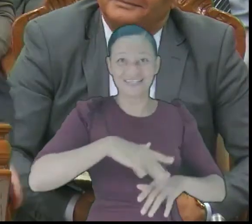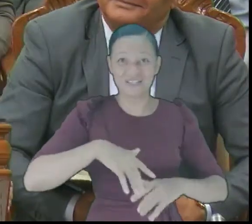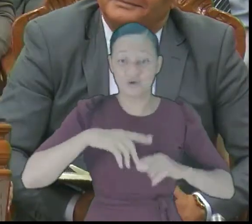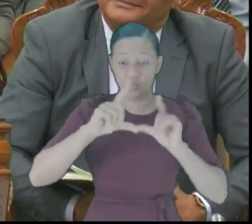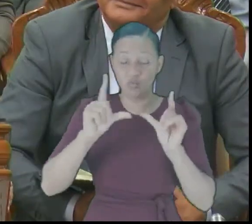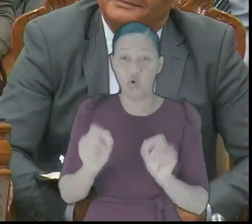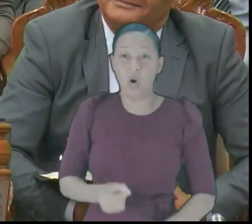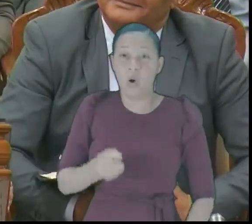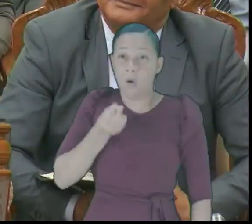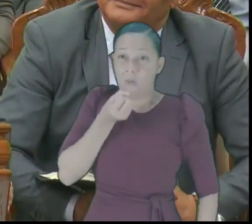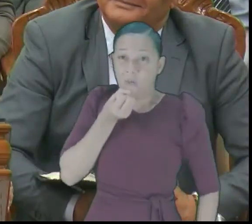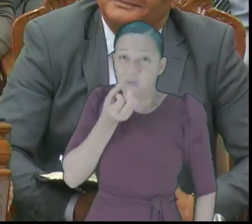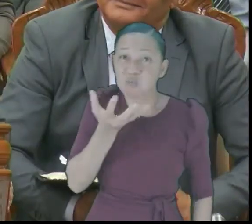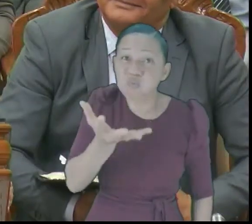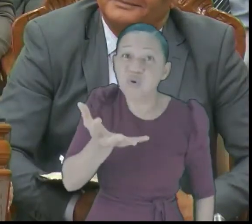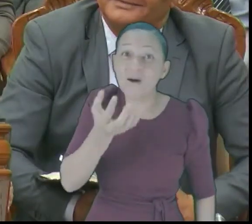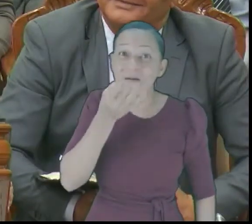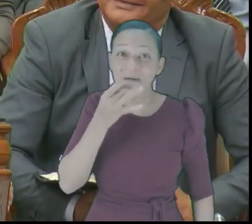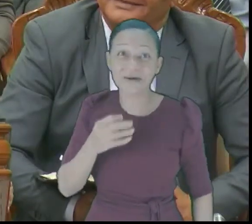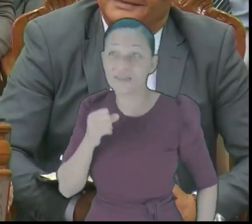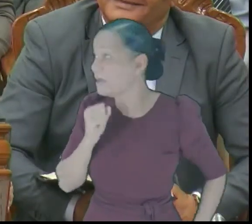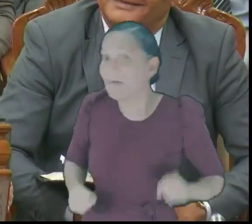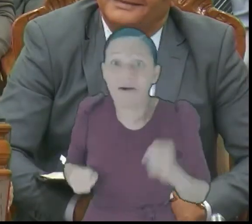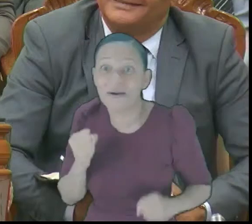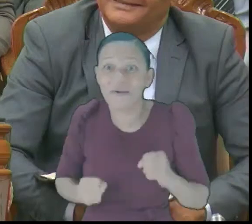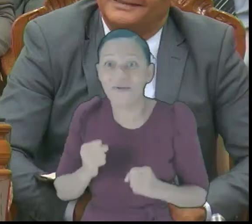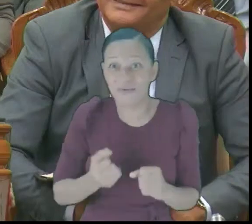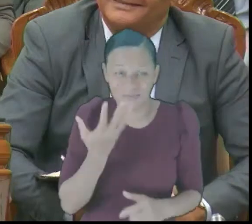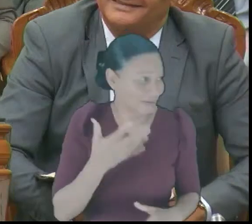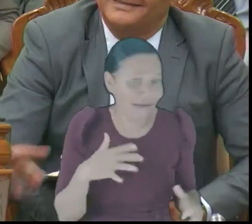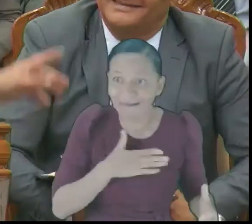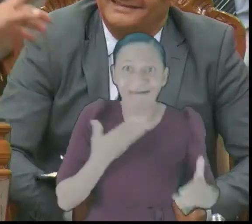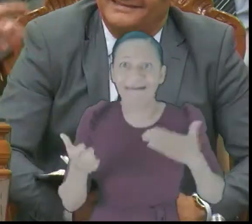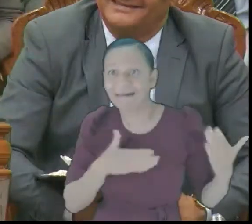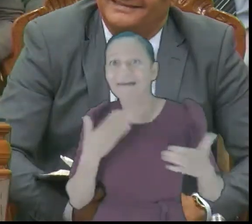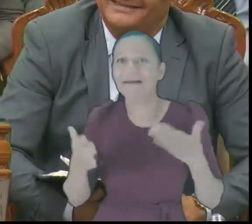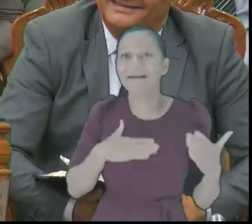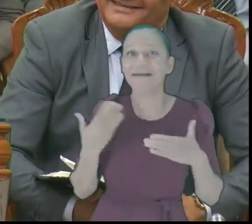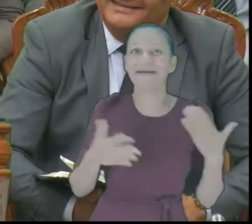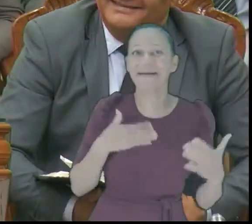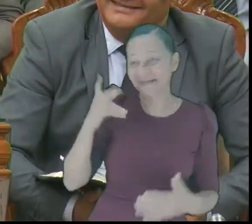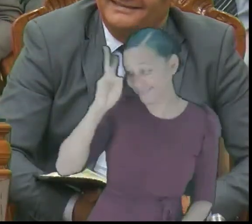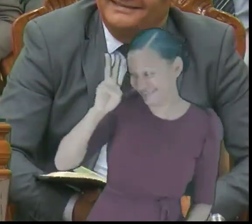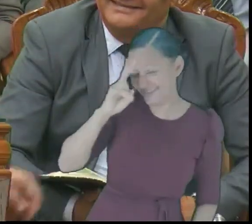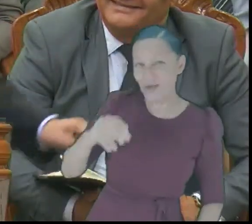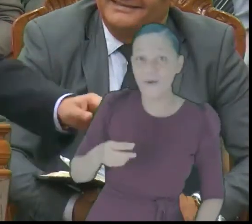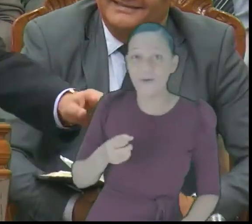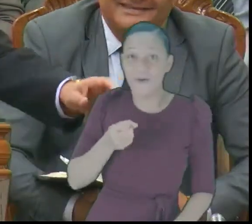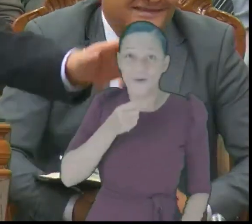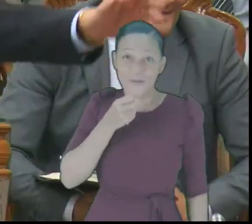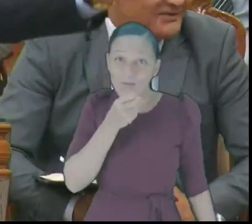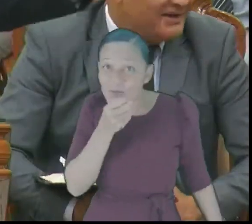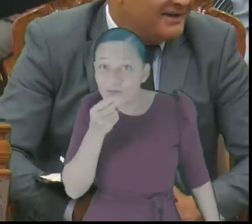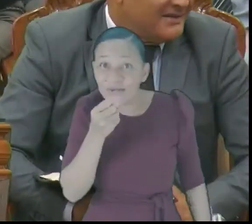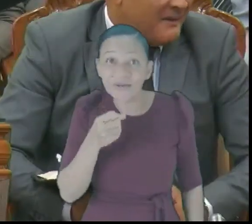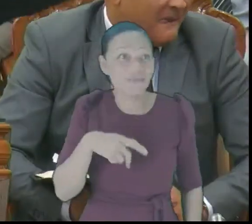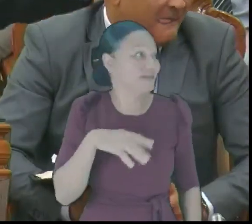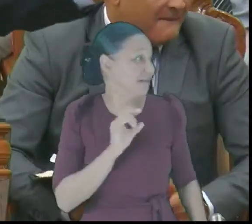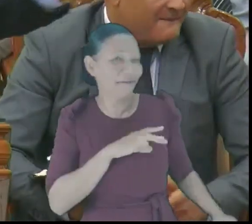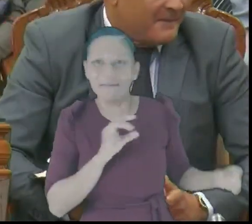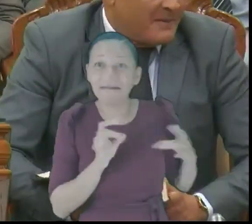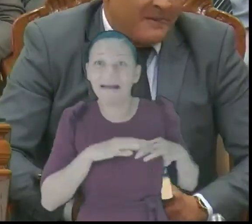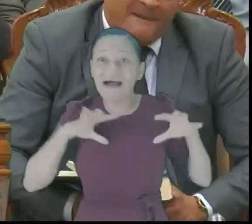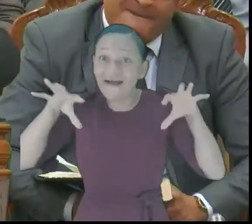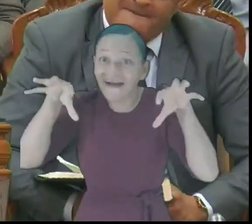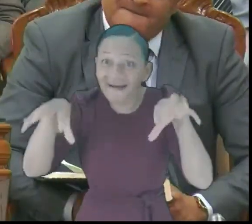forte, mas irmão, foi menino a correr procurando a mãe. Lembra? Deu os 4 assopros lá, os meninos pensaram que era um bicho, aí